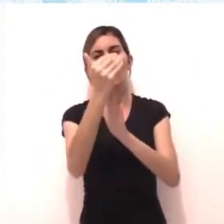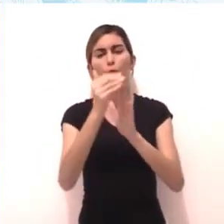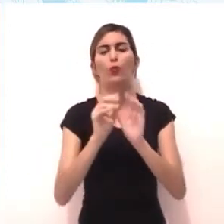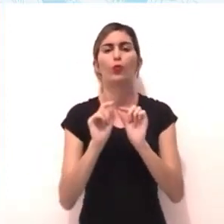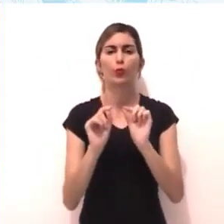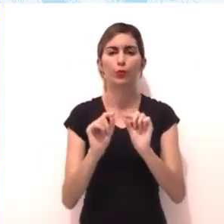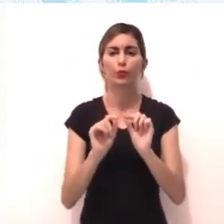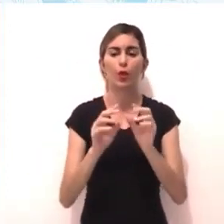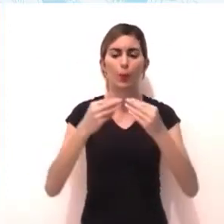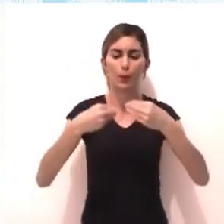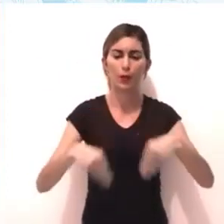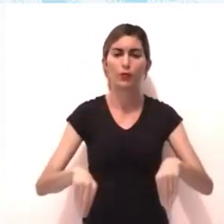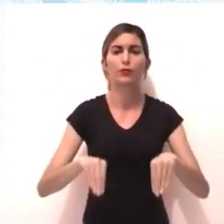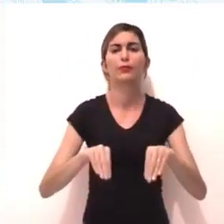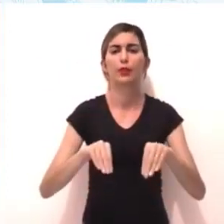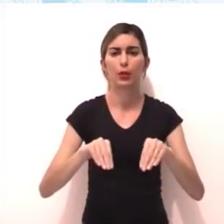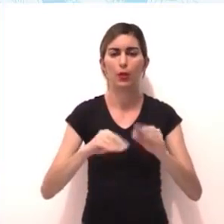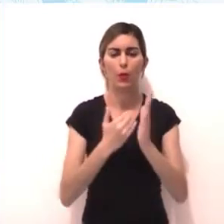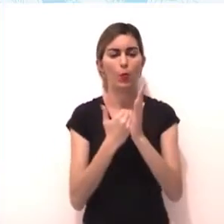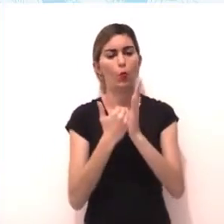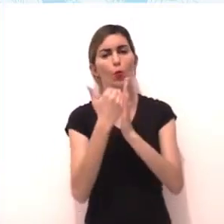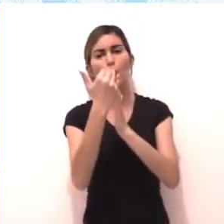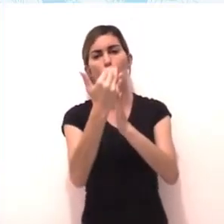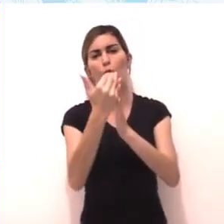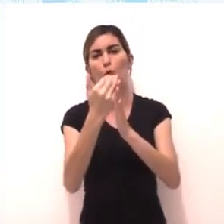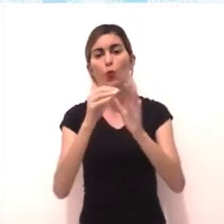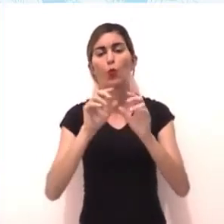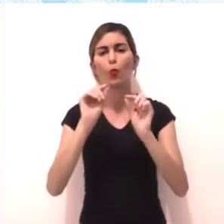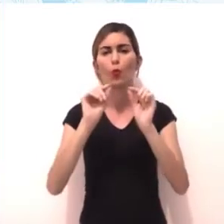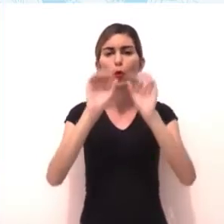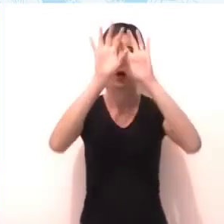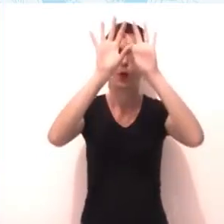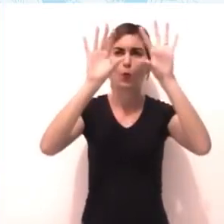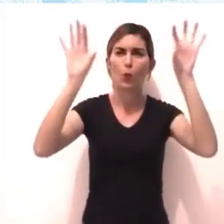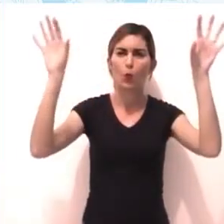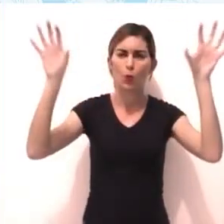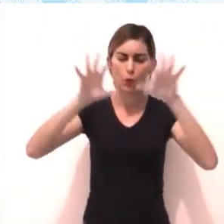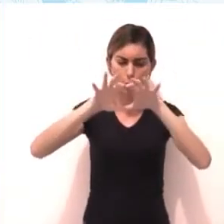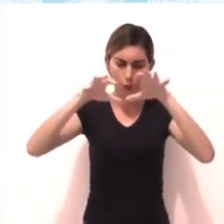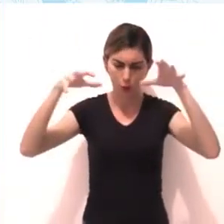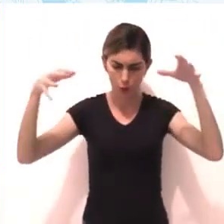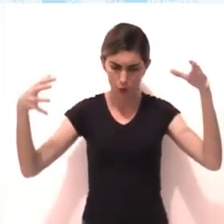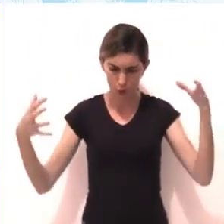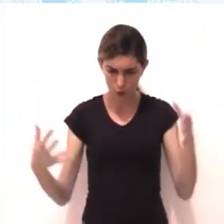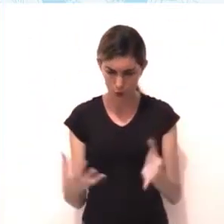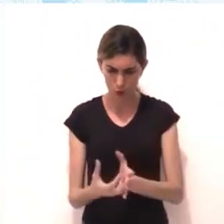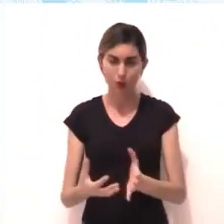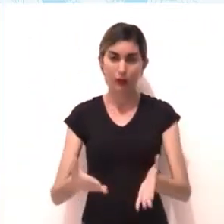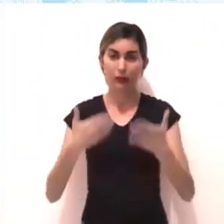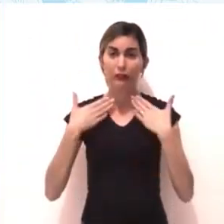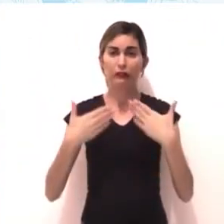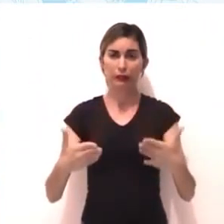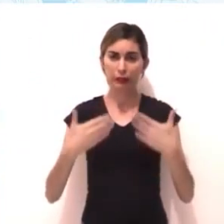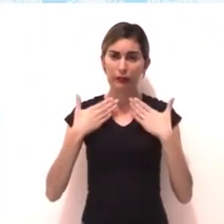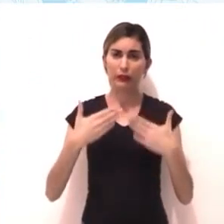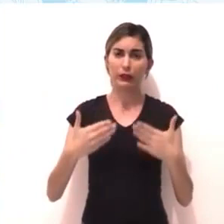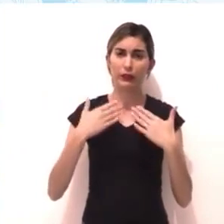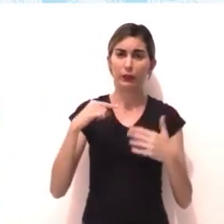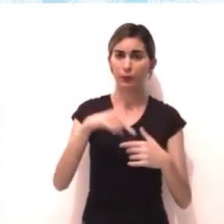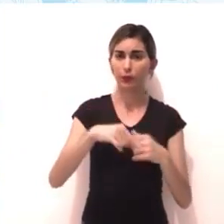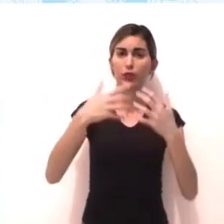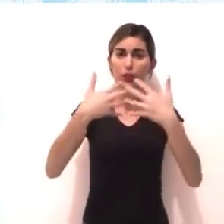gás vai provocar o aumento do efeito estufa. O efeito estufa, ele é um